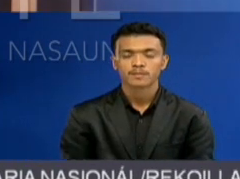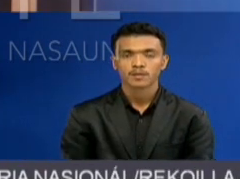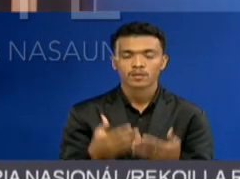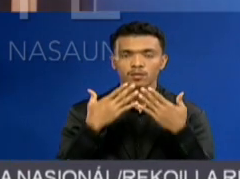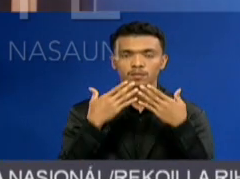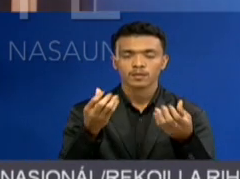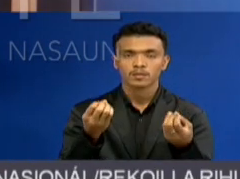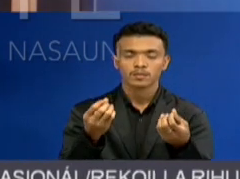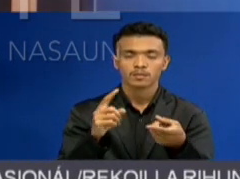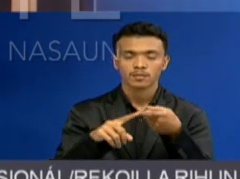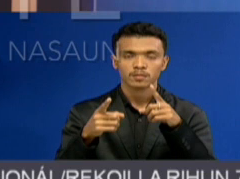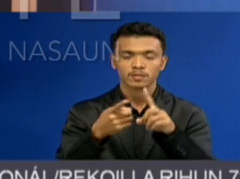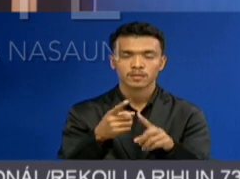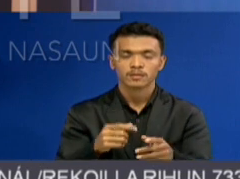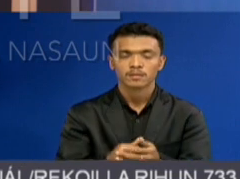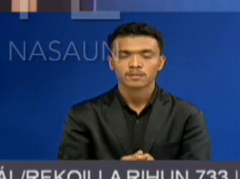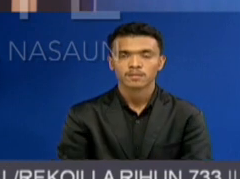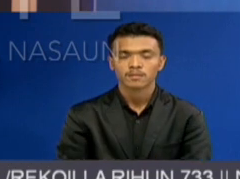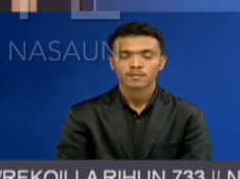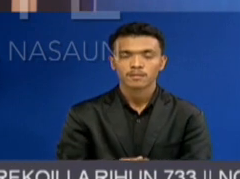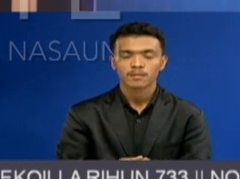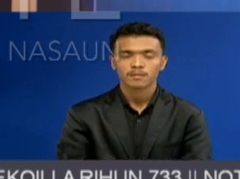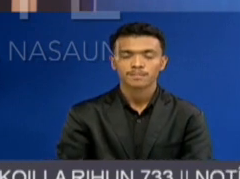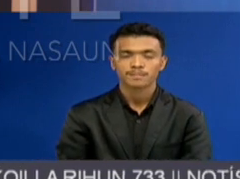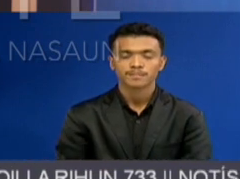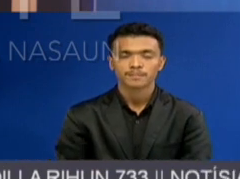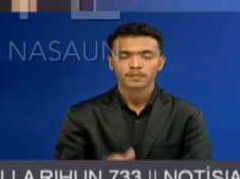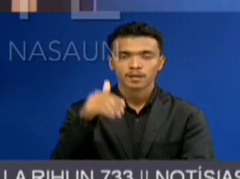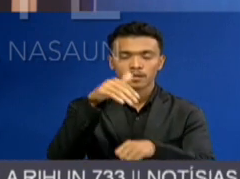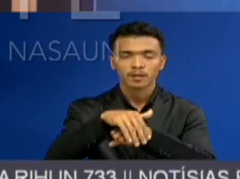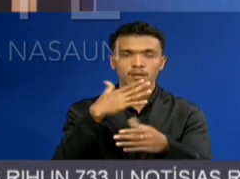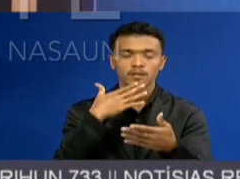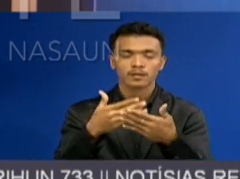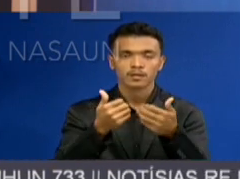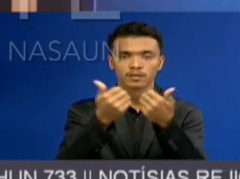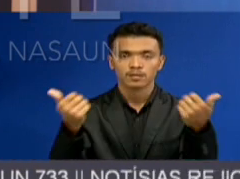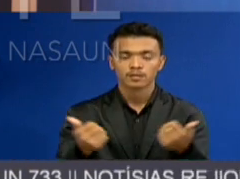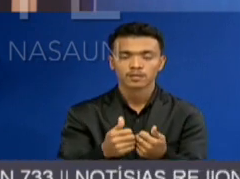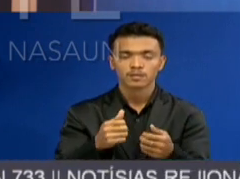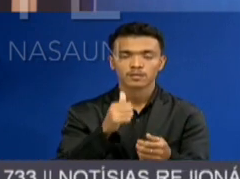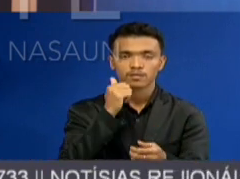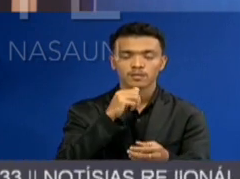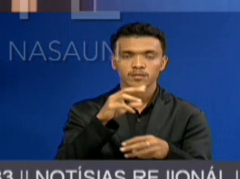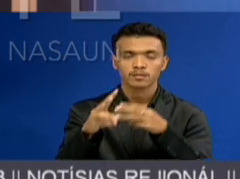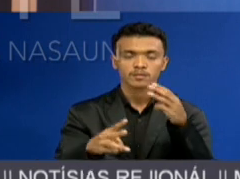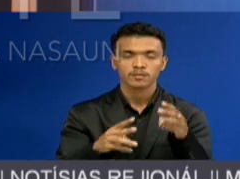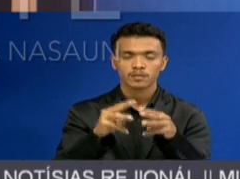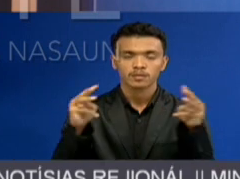Obrigado, Babelum, e a Estúdio Central. Kalandiak ba presidente Asosiasão Feto Município de Ilha, senhora Maria Fátima Morim